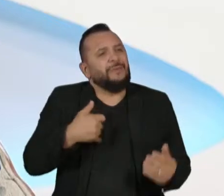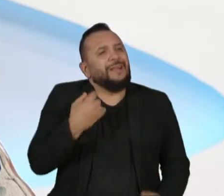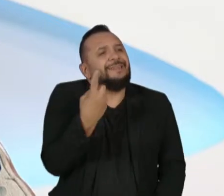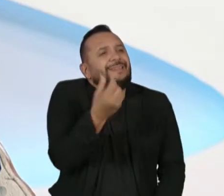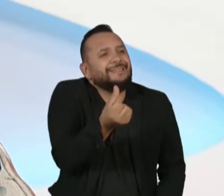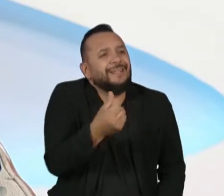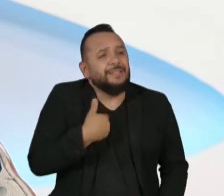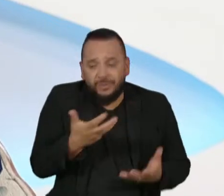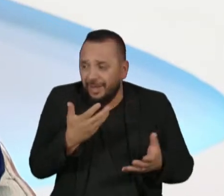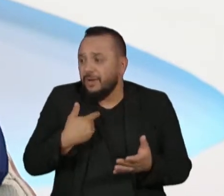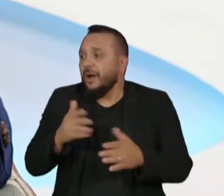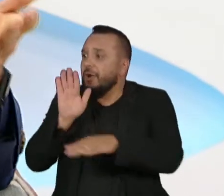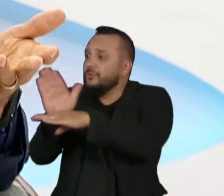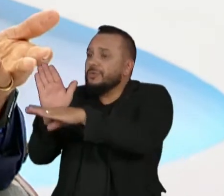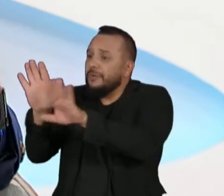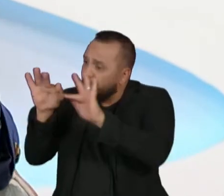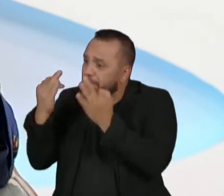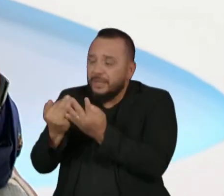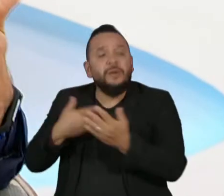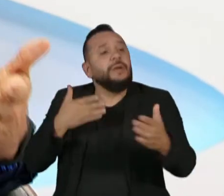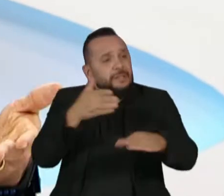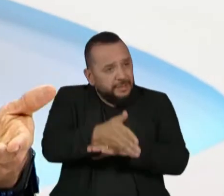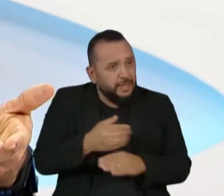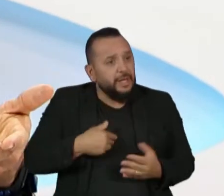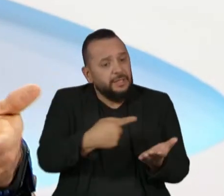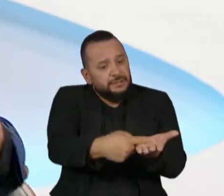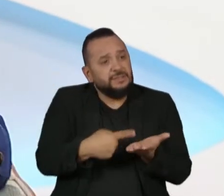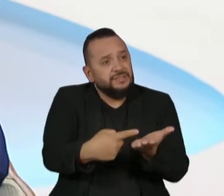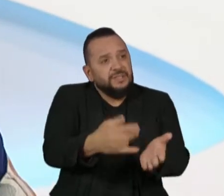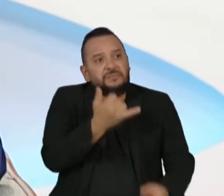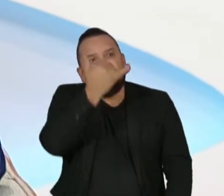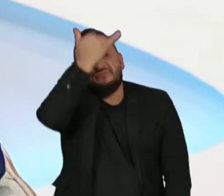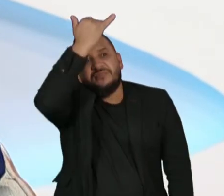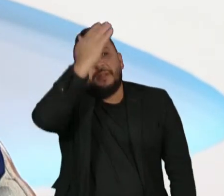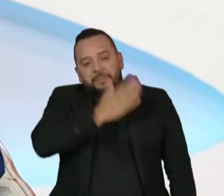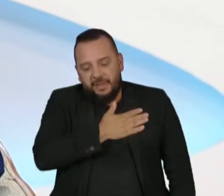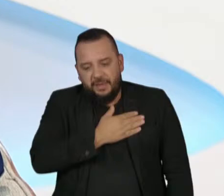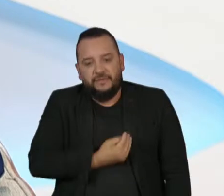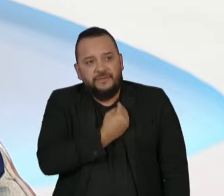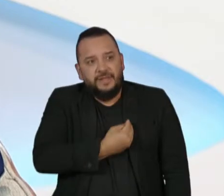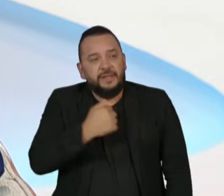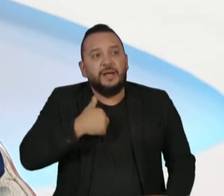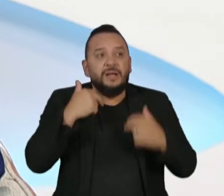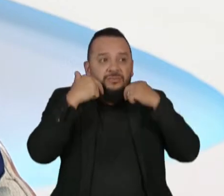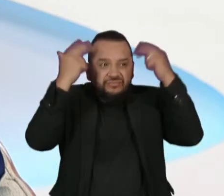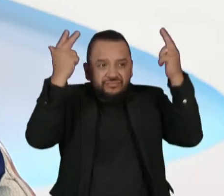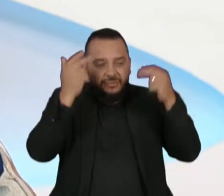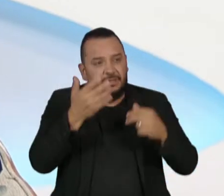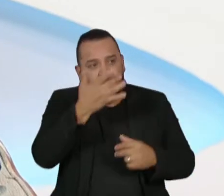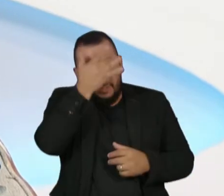ajudar em casa e pagar minha faculdade, entrei nisso, foi uma latada na minha vida, me envergonho de ter envolvido com esse tipo de